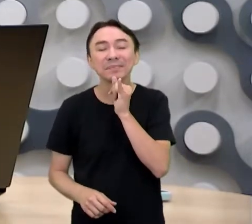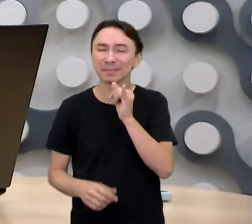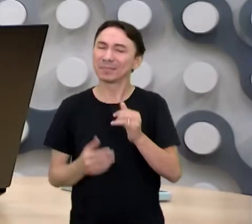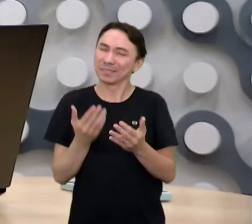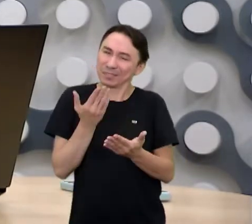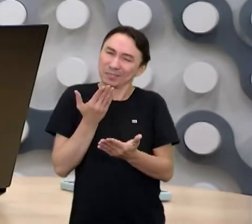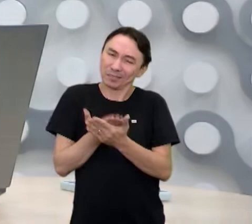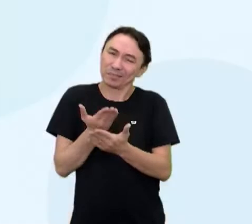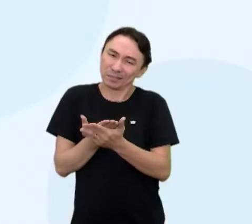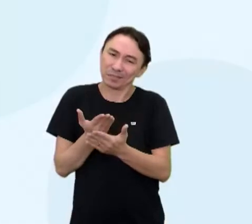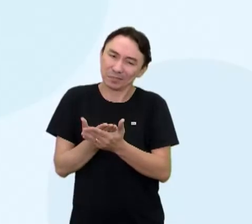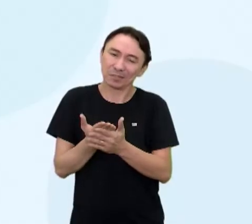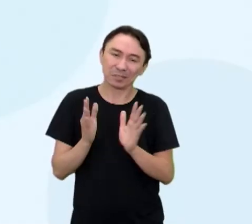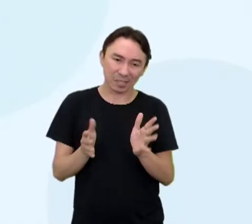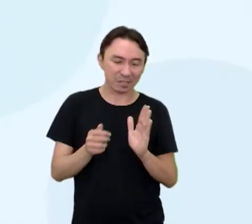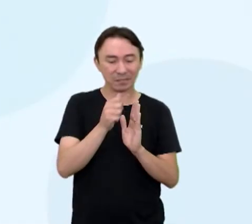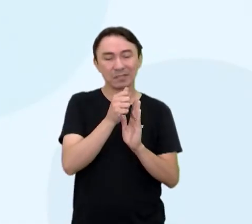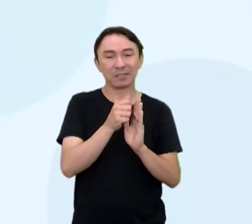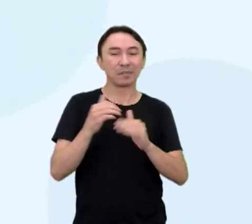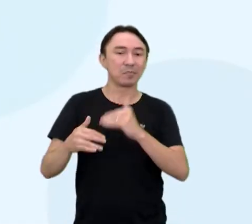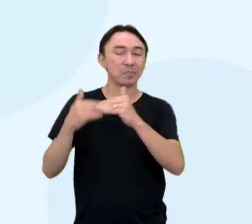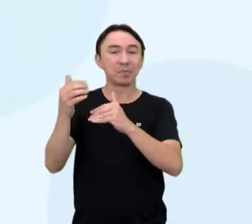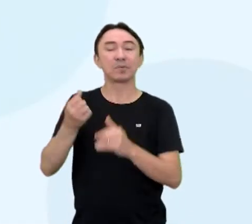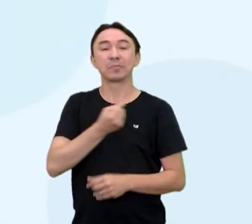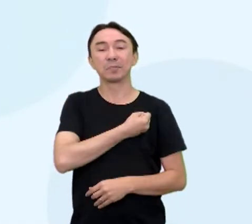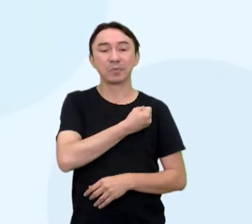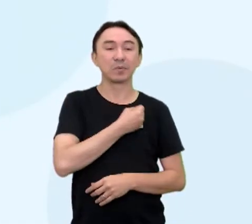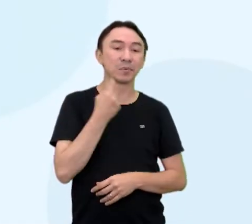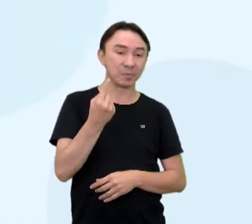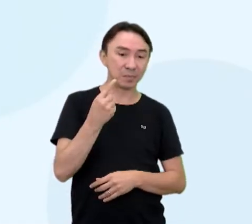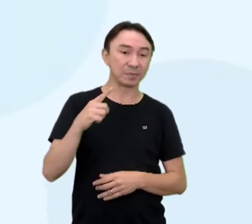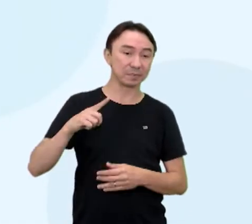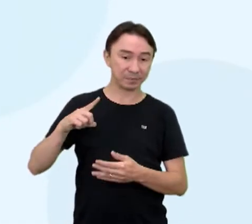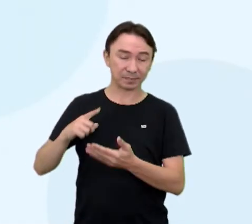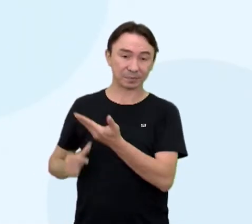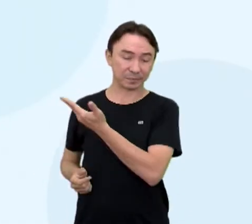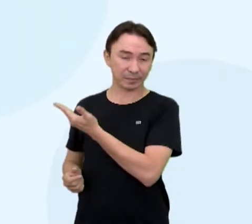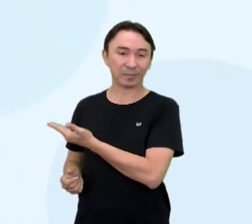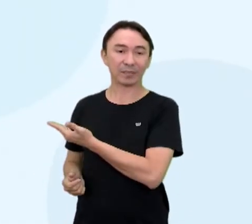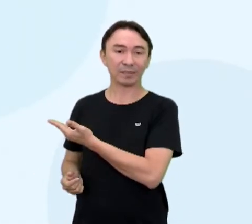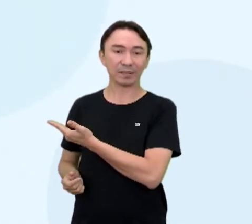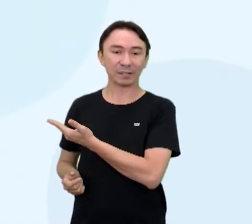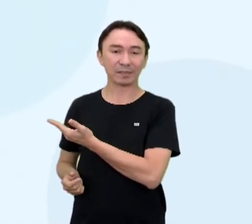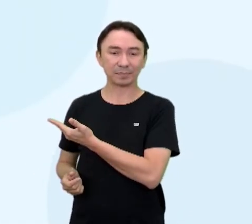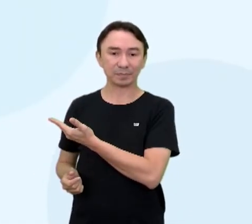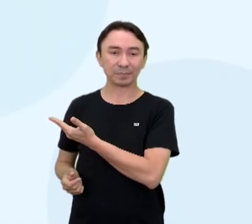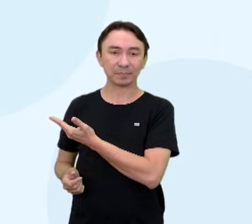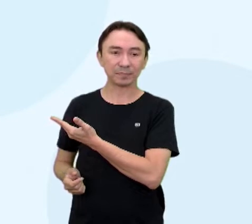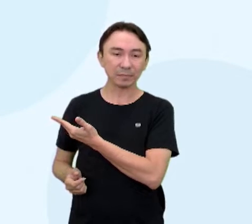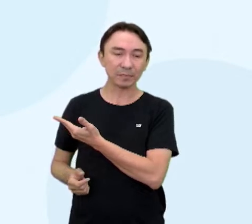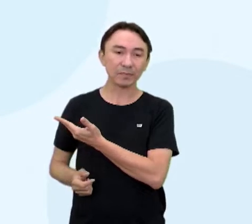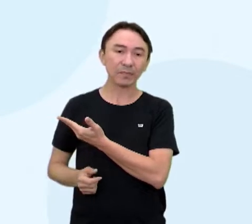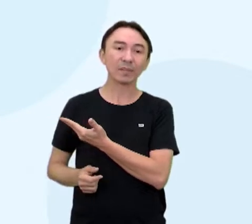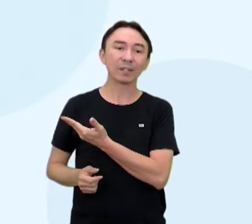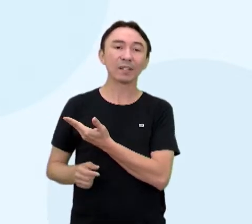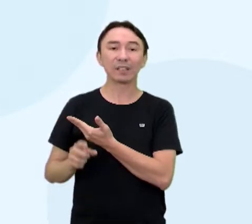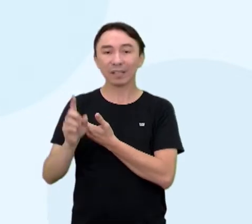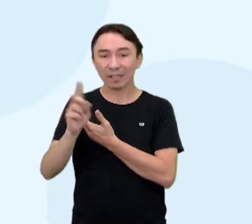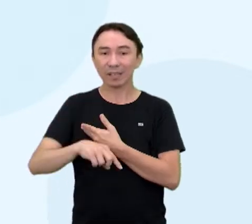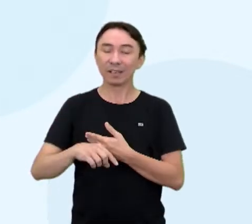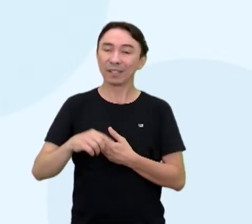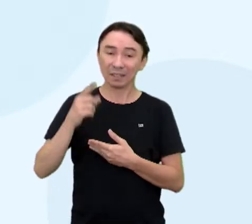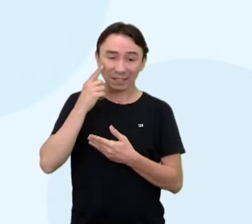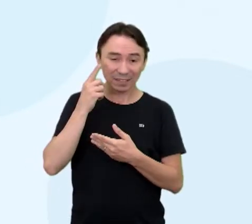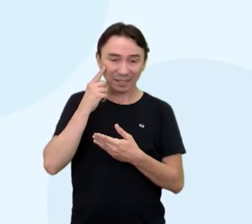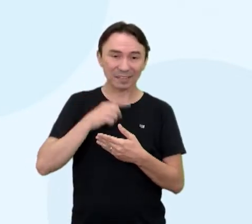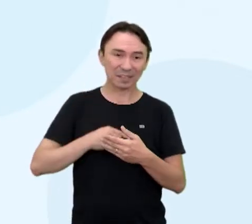desenvolvimento 1, né? Tá aí na tela a Cordilheira dos Andes, né? Essa formação de cadeias montanhosas, né? Por isso que a gente